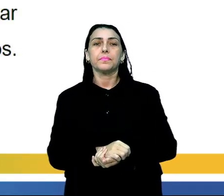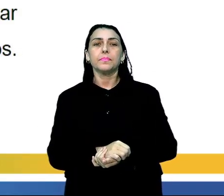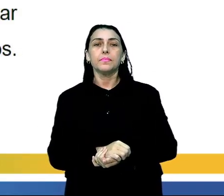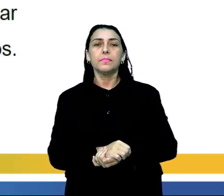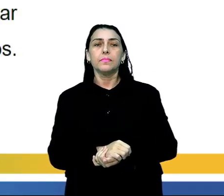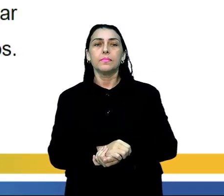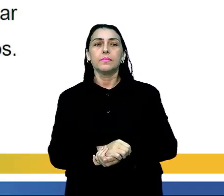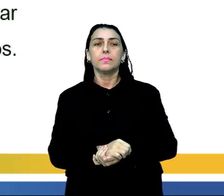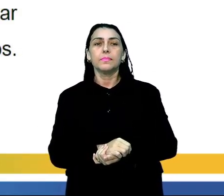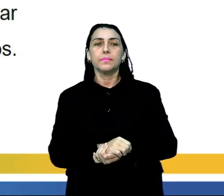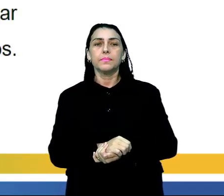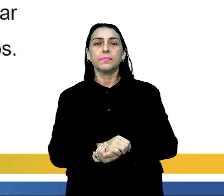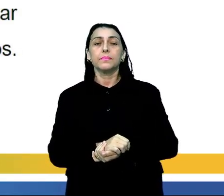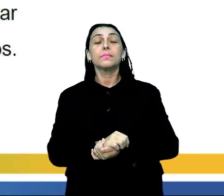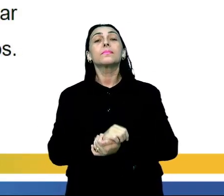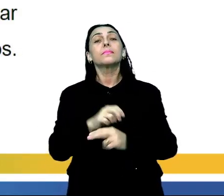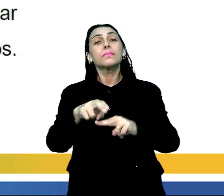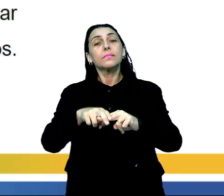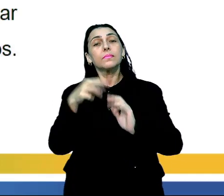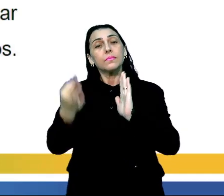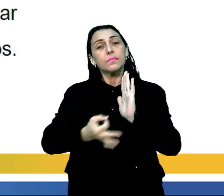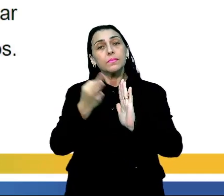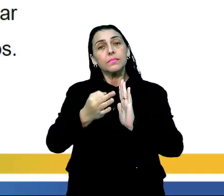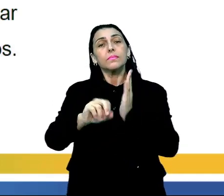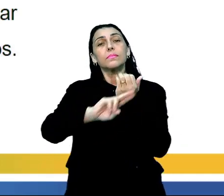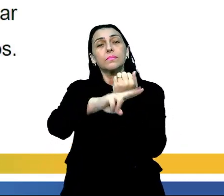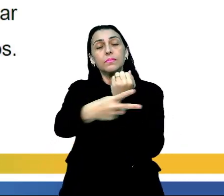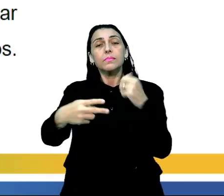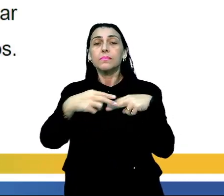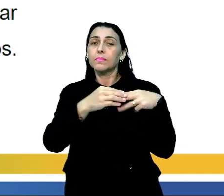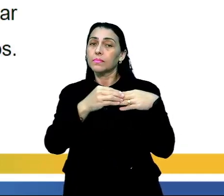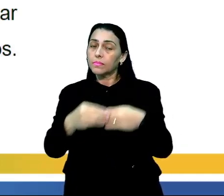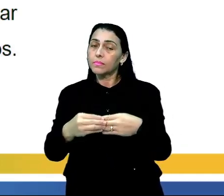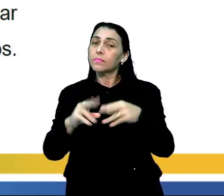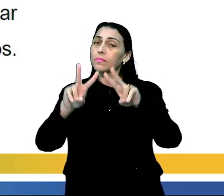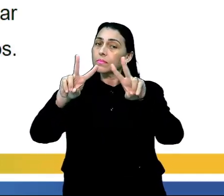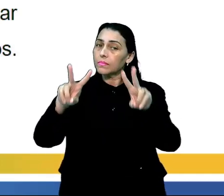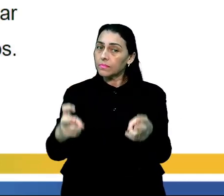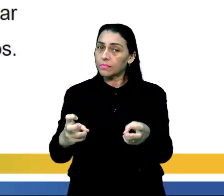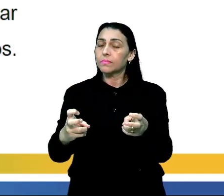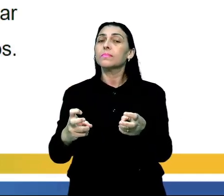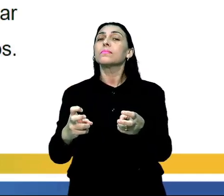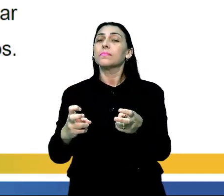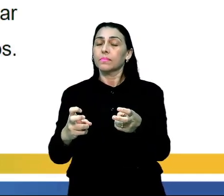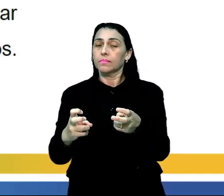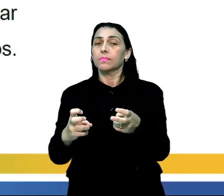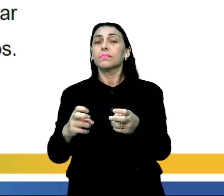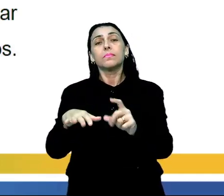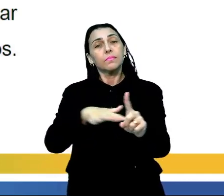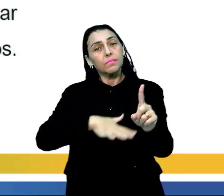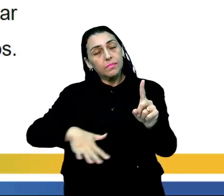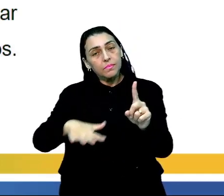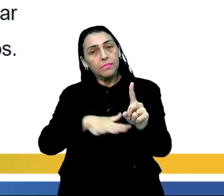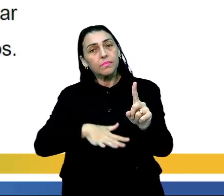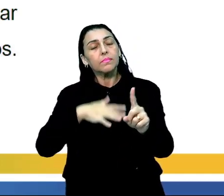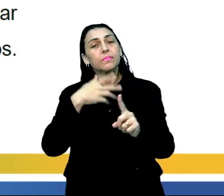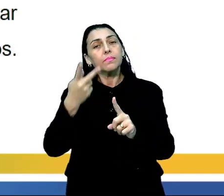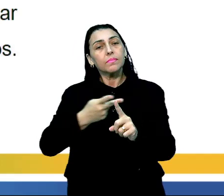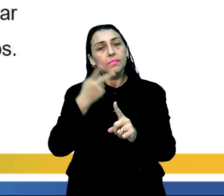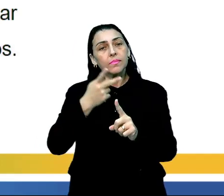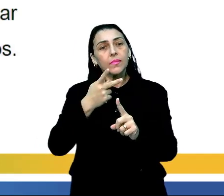temos aqui argumento por causa e consequência, e aí eu trouxe um tema, que é um tema muito discutido na sociedade, que